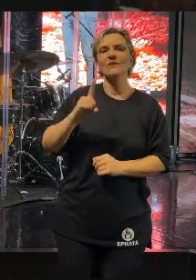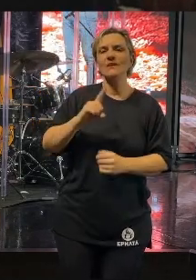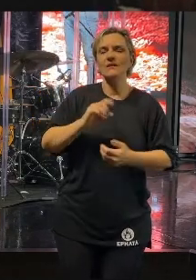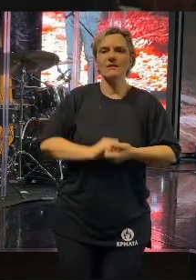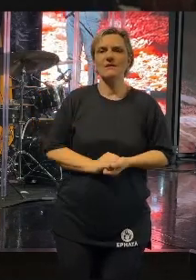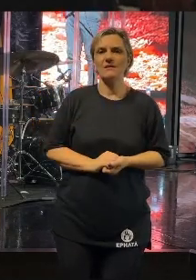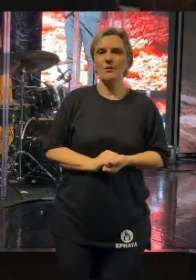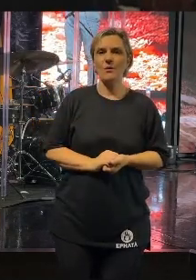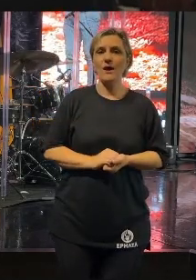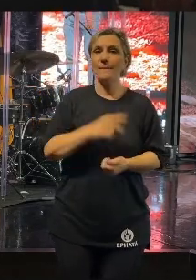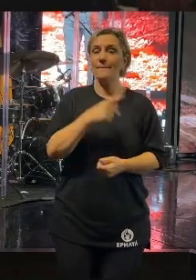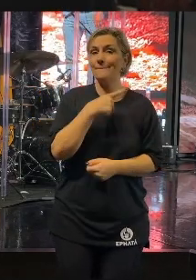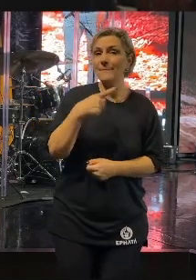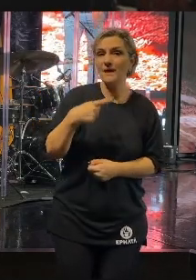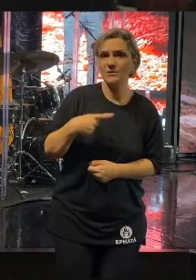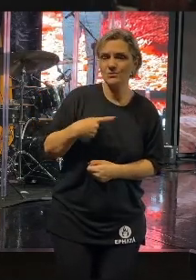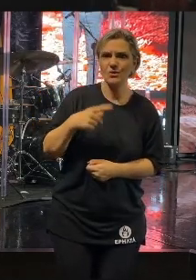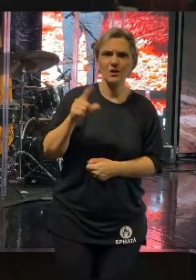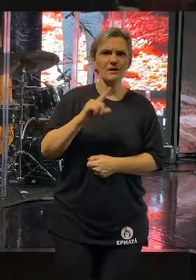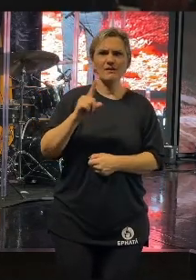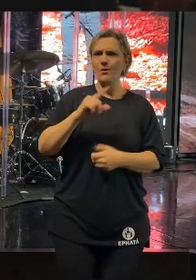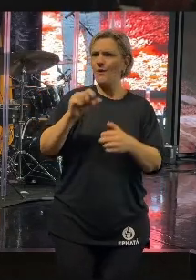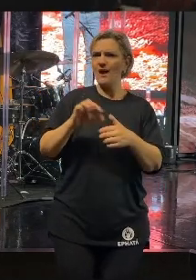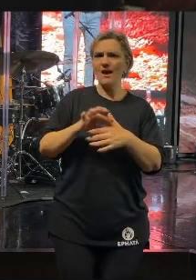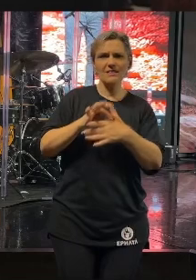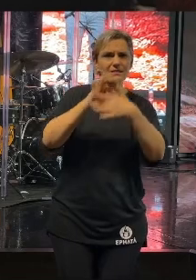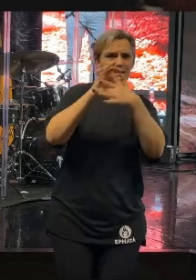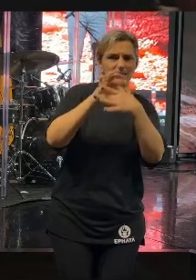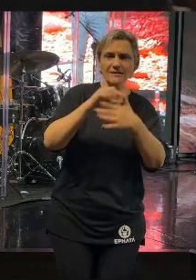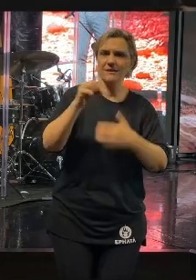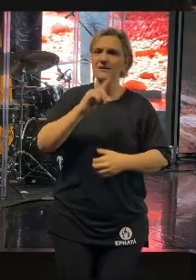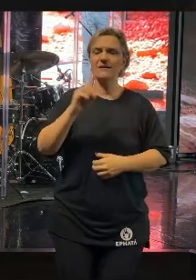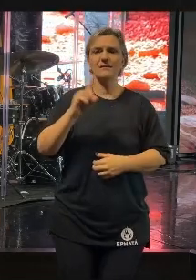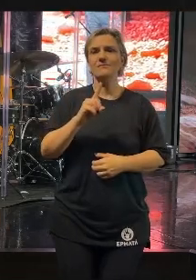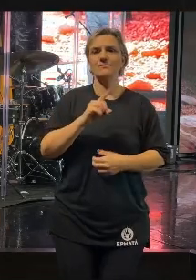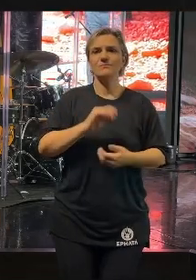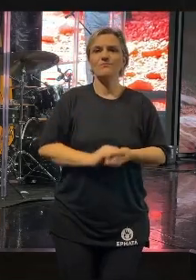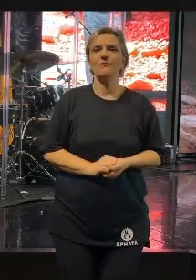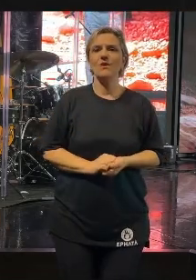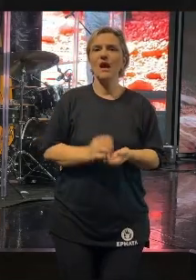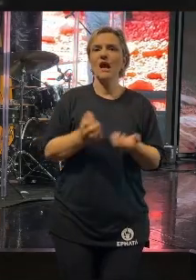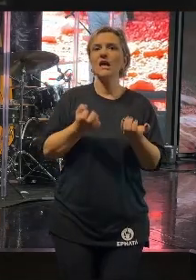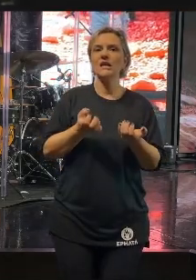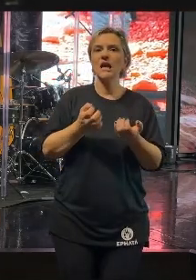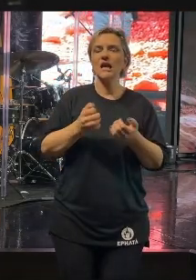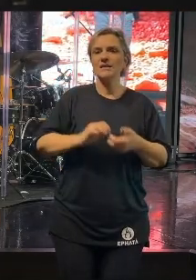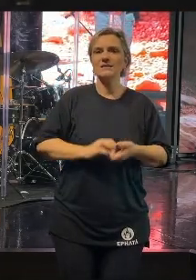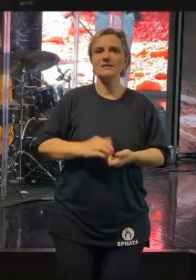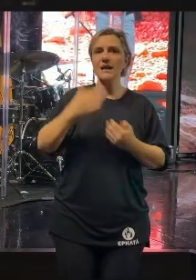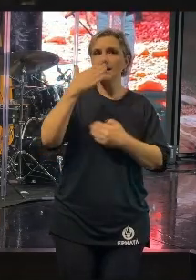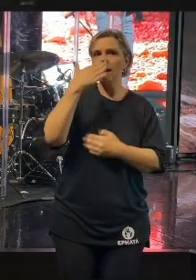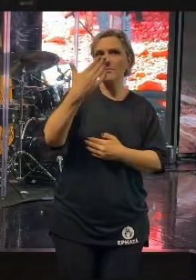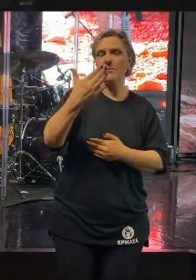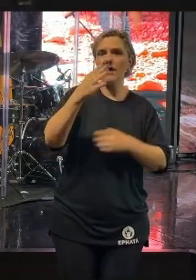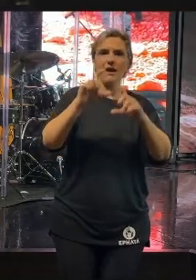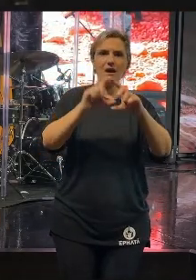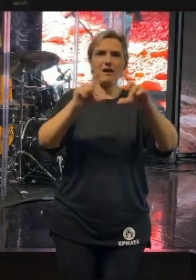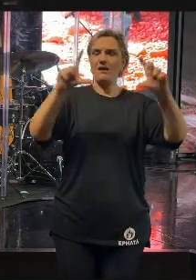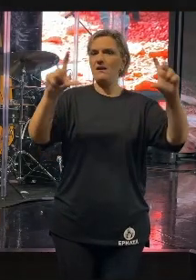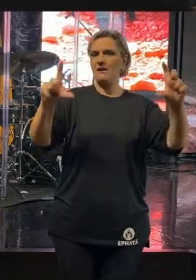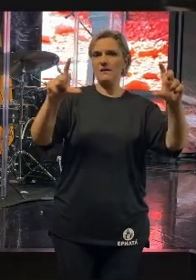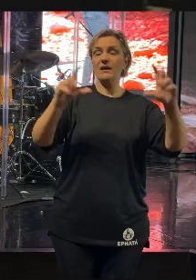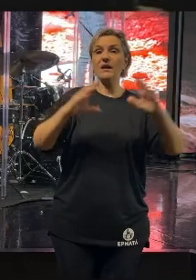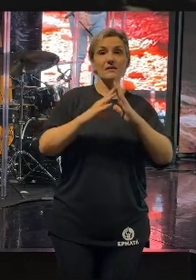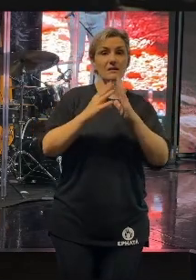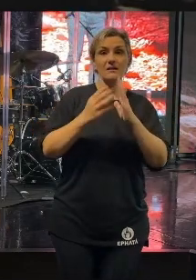não é pastor, não é líder, e não é aquele que está na placa, na fachada da igreja. O dono